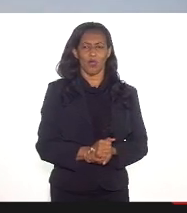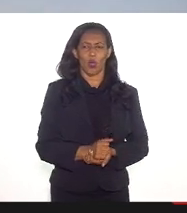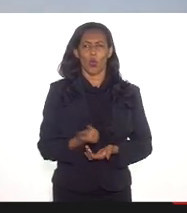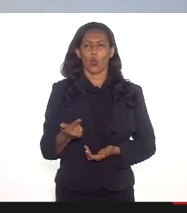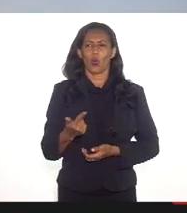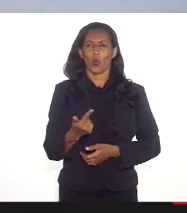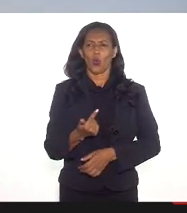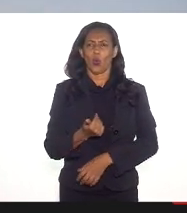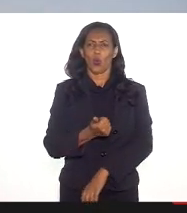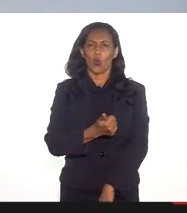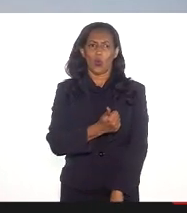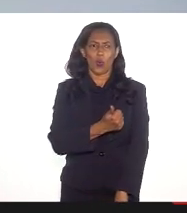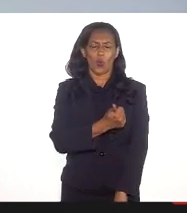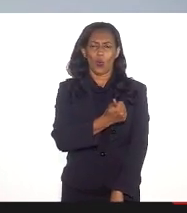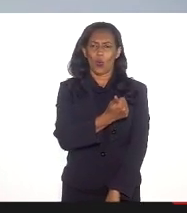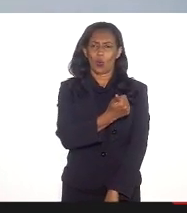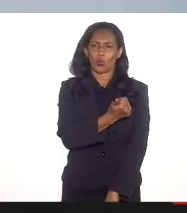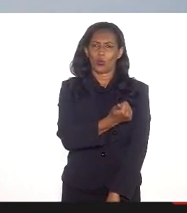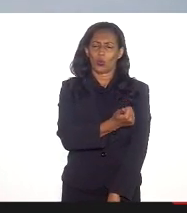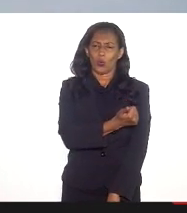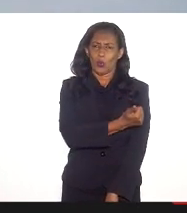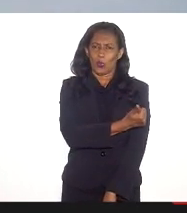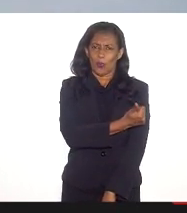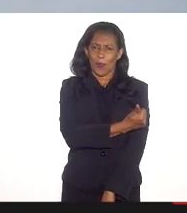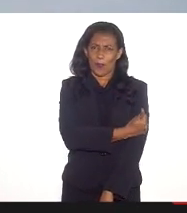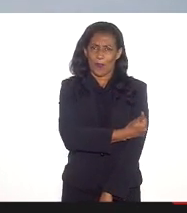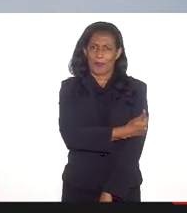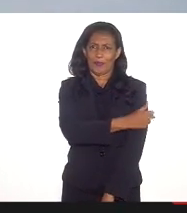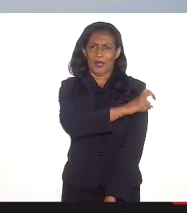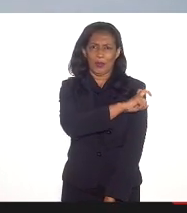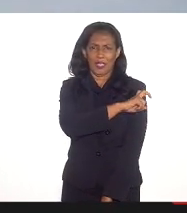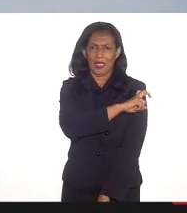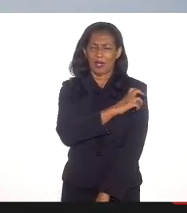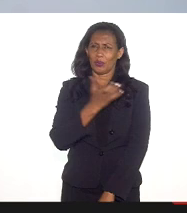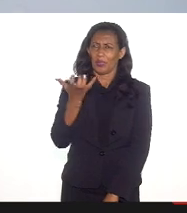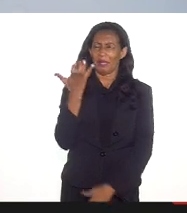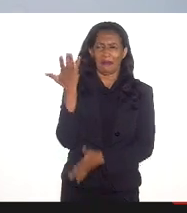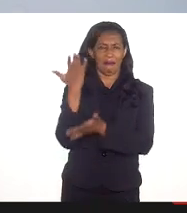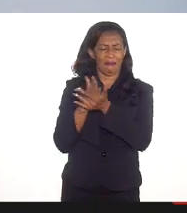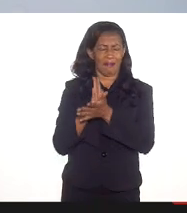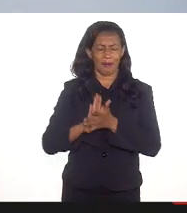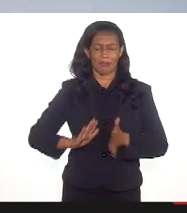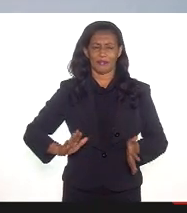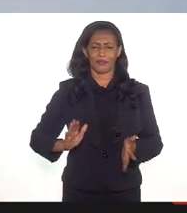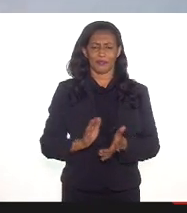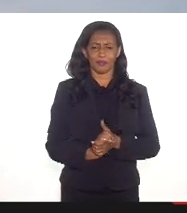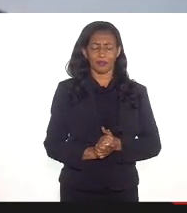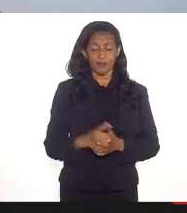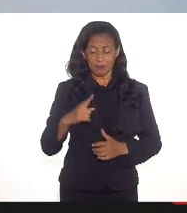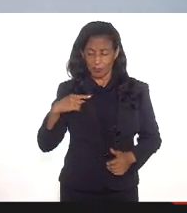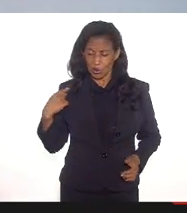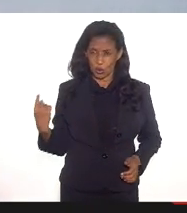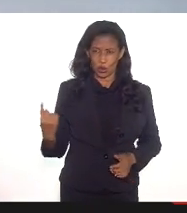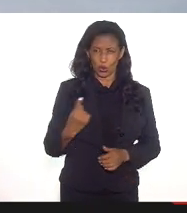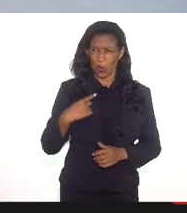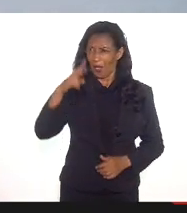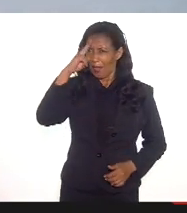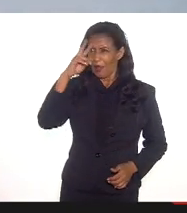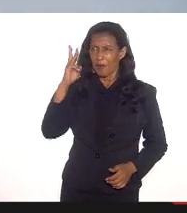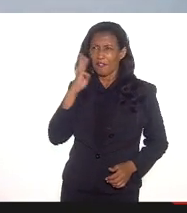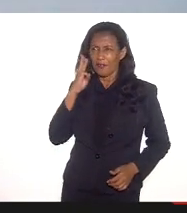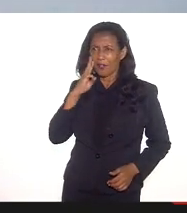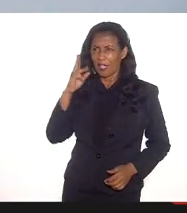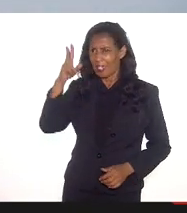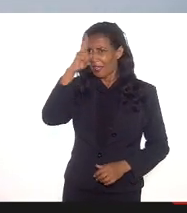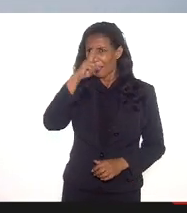fundamental, né, no segundo segmento, inclusive, você se lembra disso, né, Valdec? E nós vivemos um momento